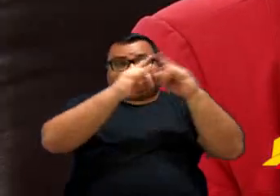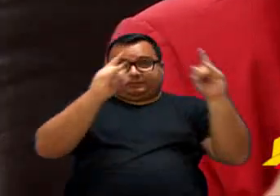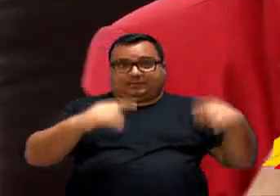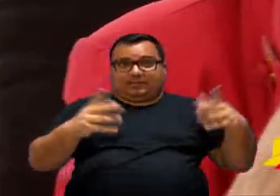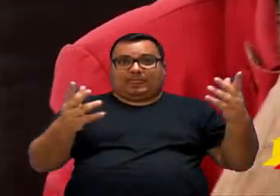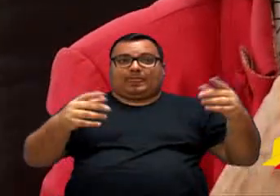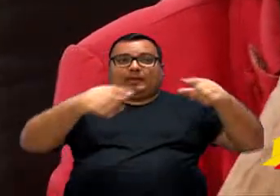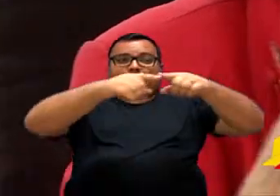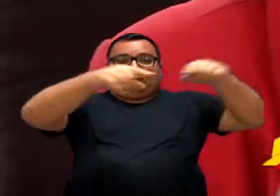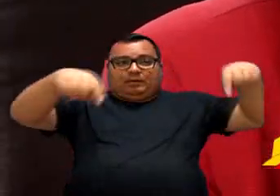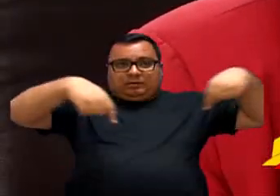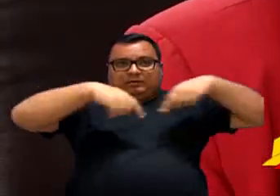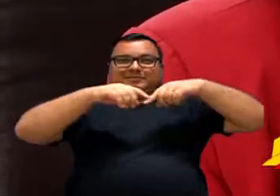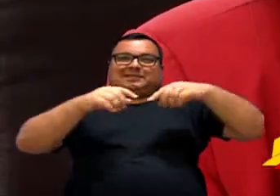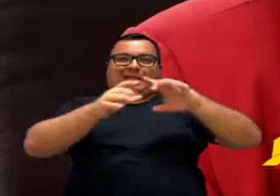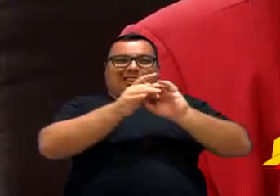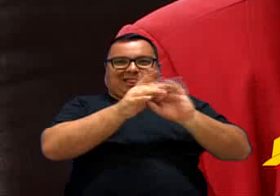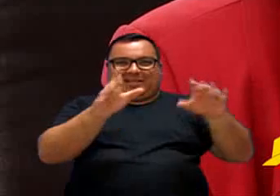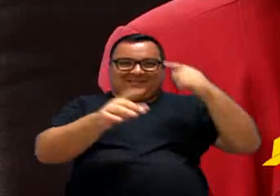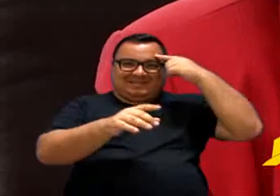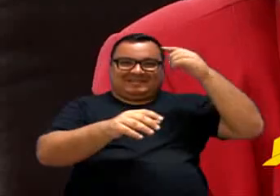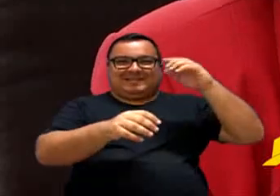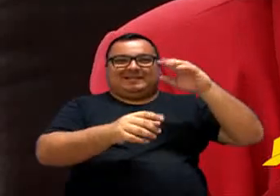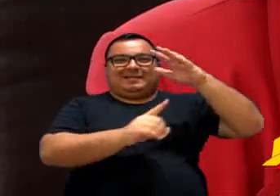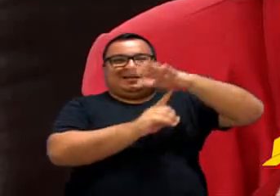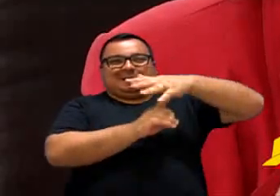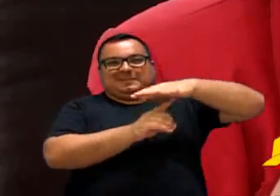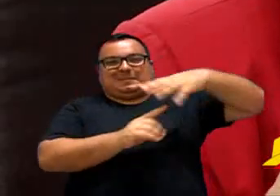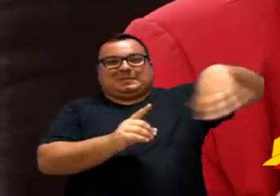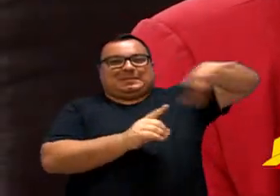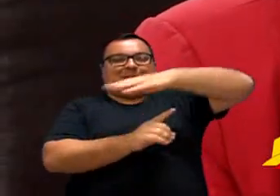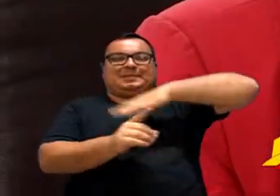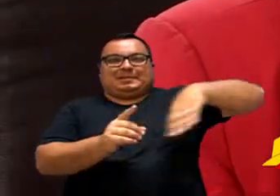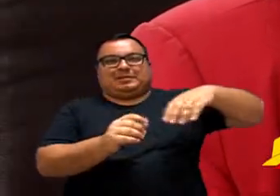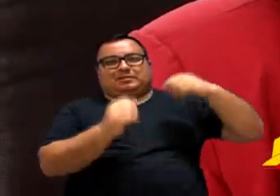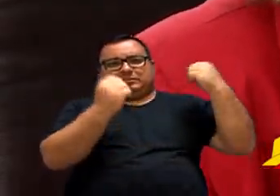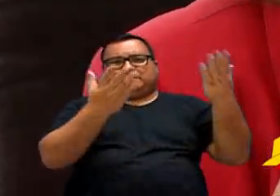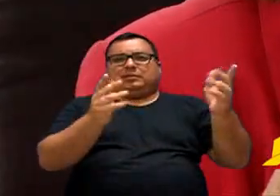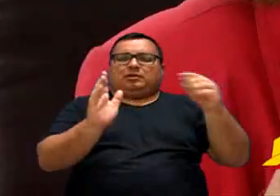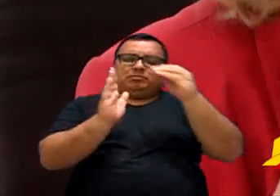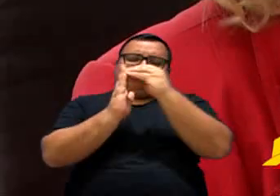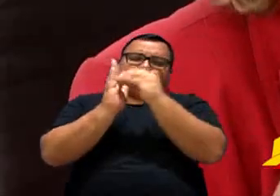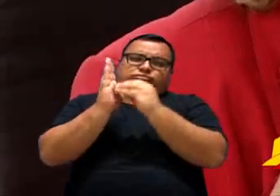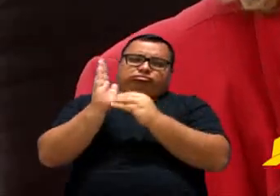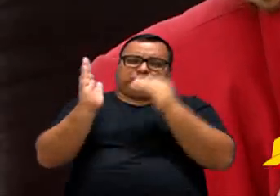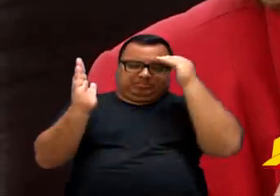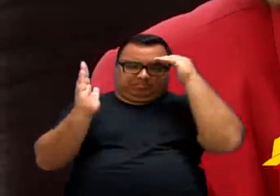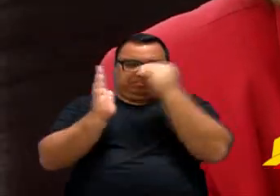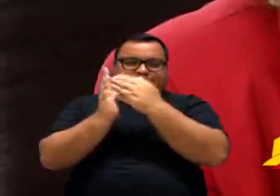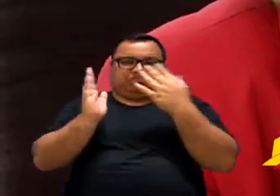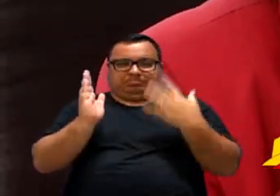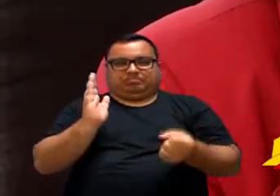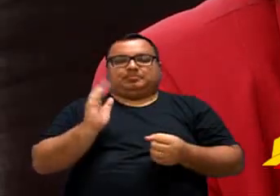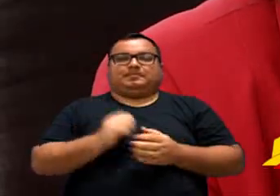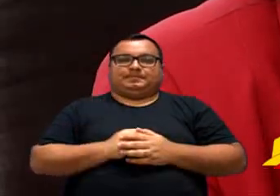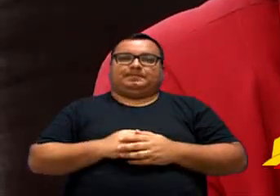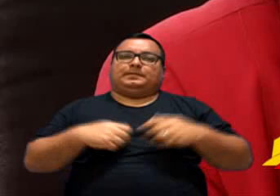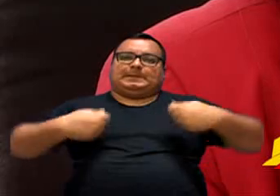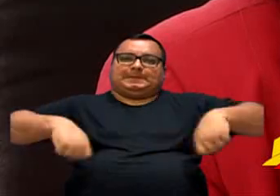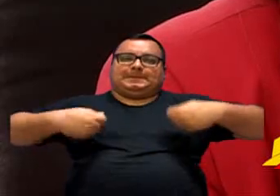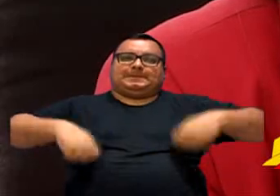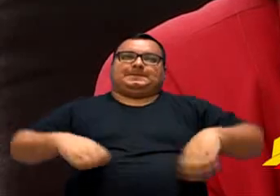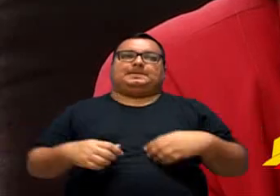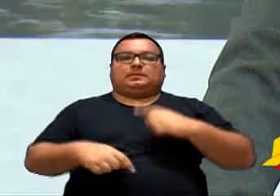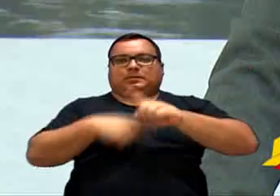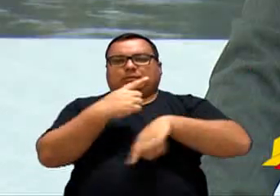áreas públicas e tem um regramento. Sim. Ocupar uma praça para fazer uma atividade tem um regramento. Então, já aproveita da mesma forma aqui, ali. E já vou ligar